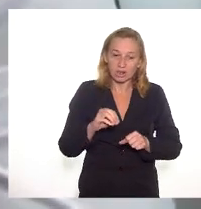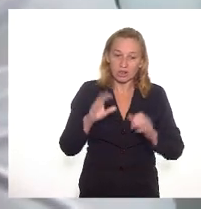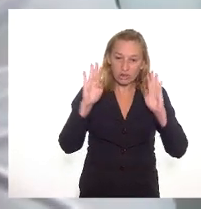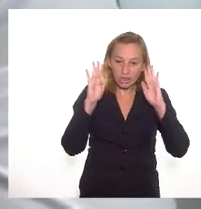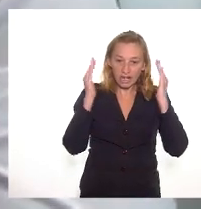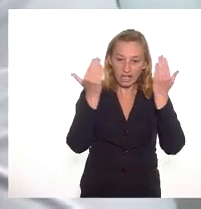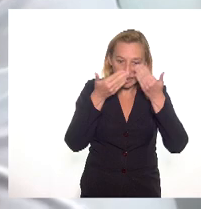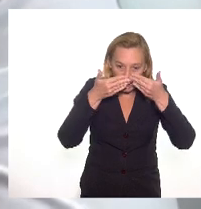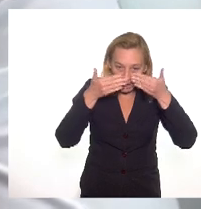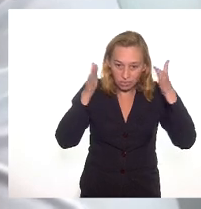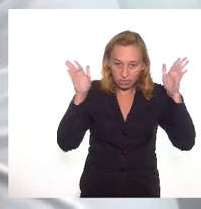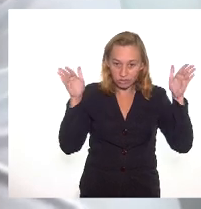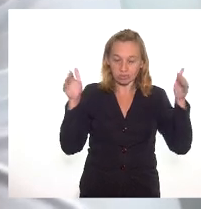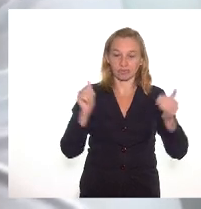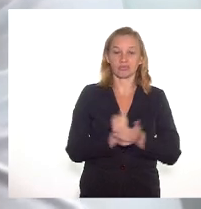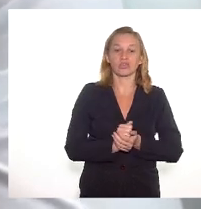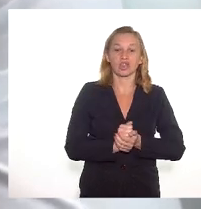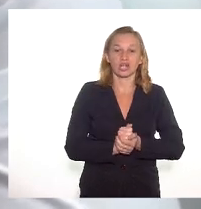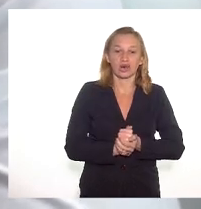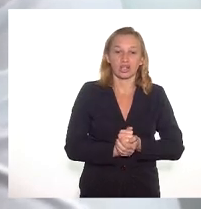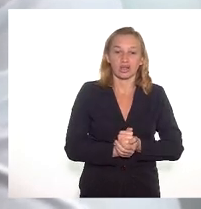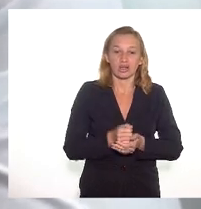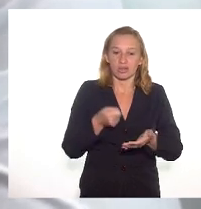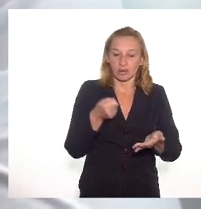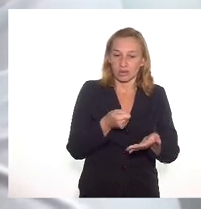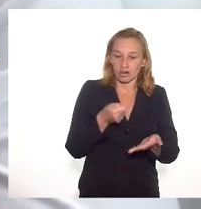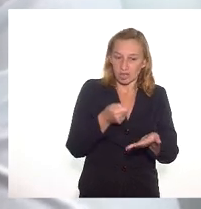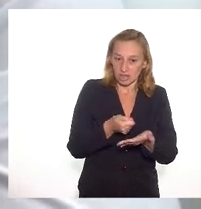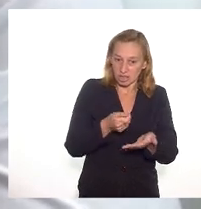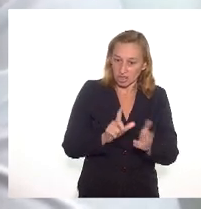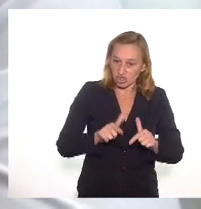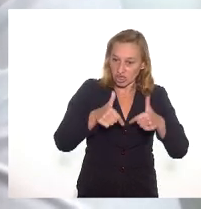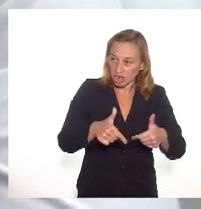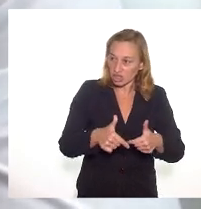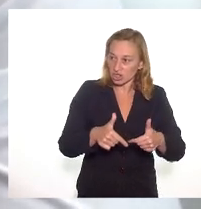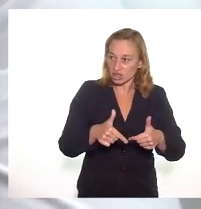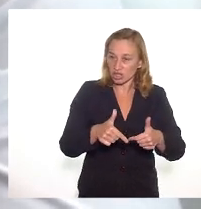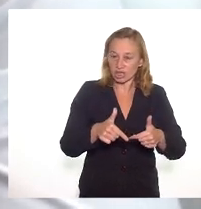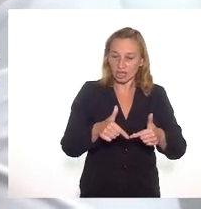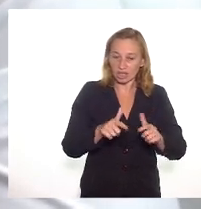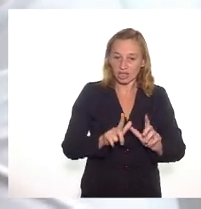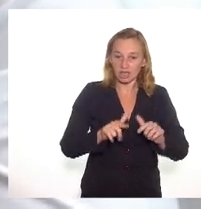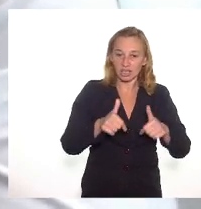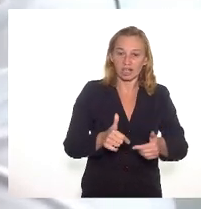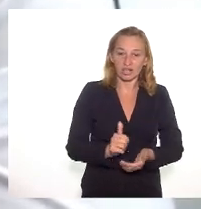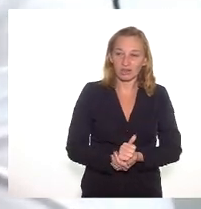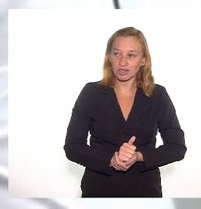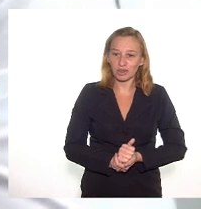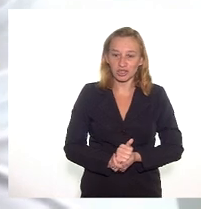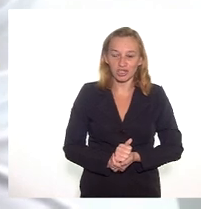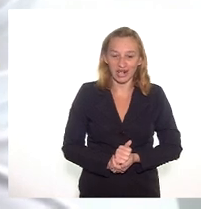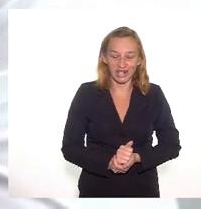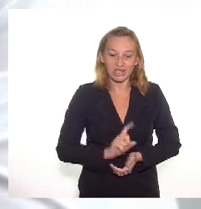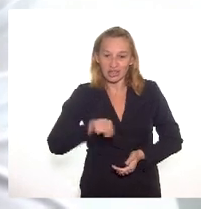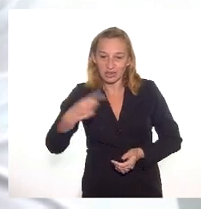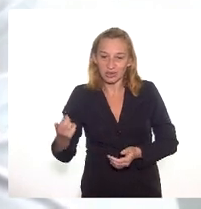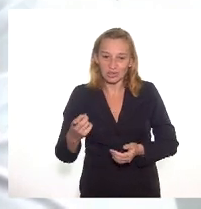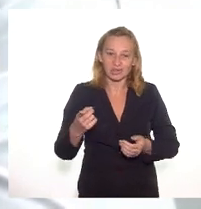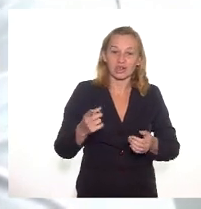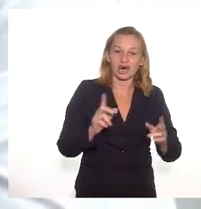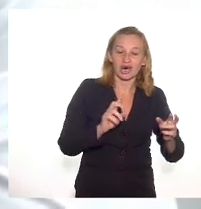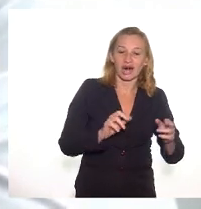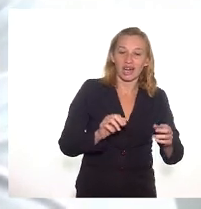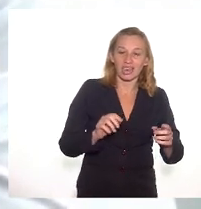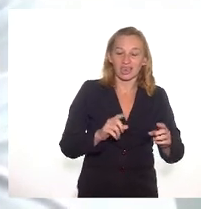sobretudo nos grandes devedores, e a gente poder botar o dedo na ferida da dívida ativa do Estado que não é cobrada e outras questões relacionadas também